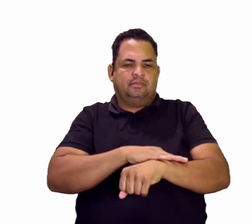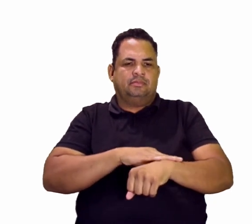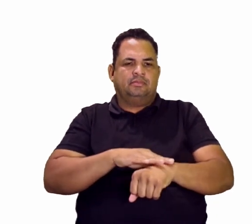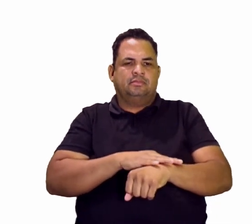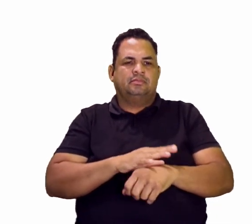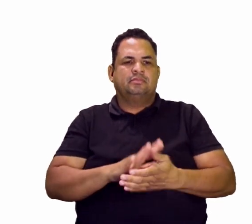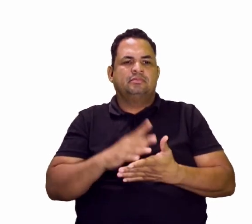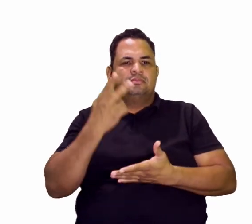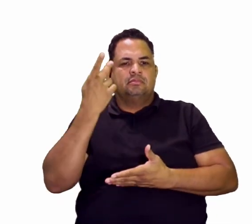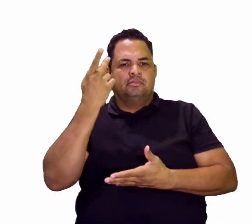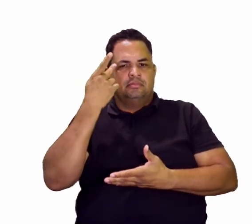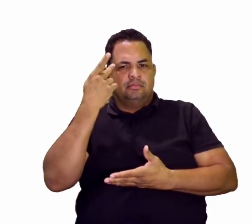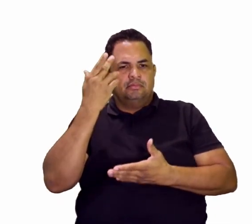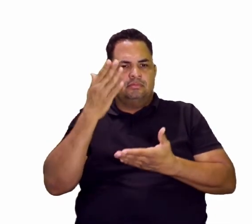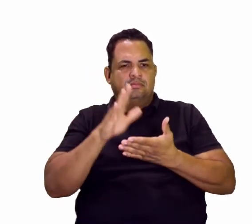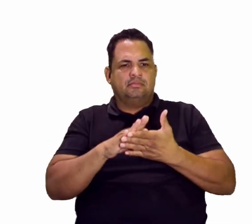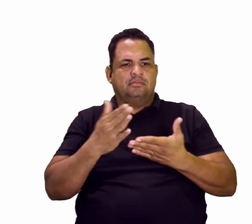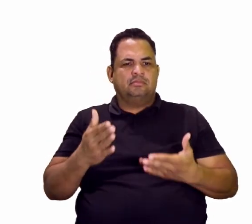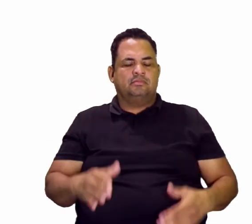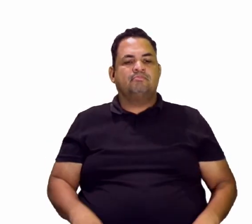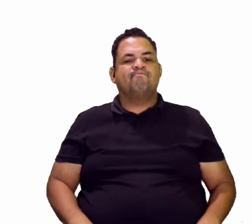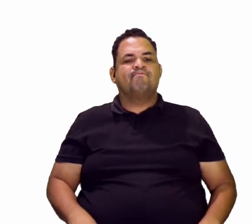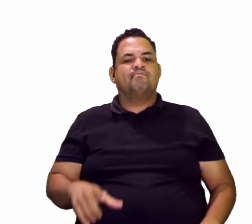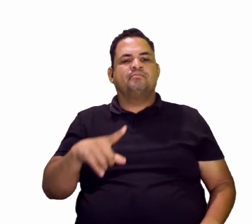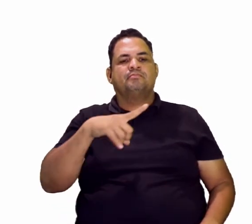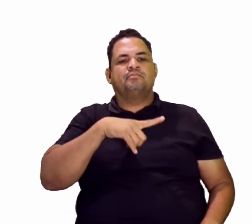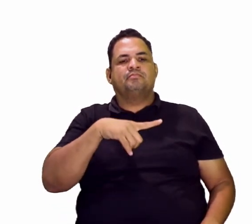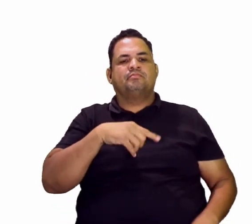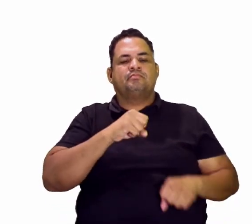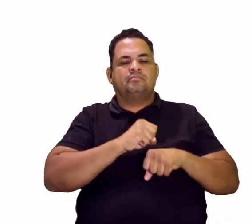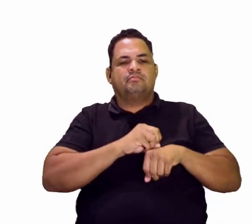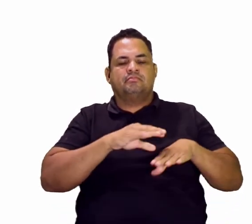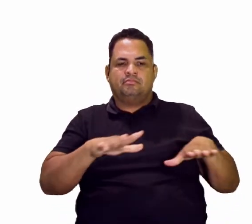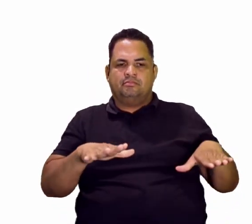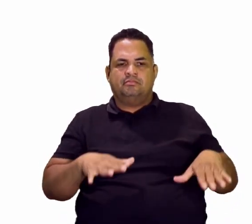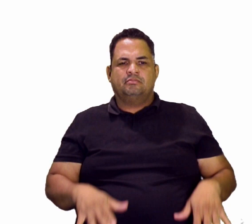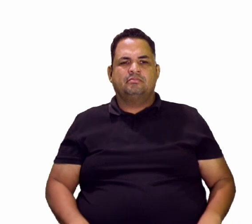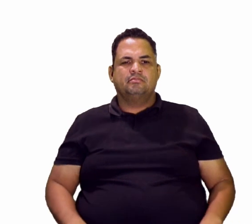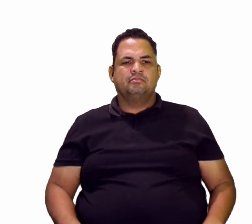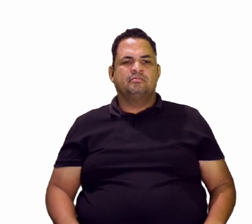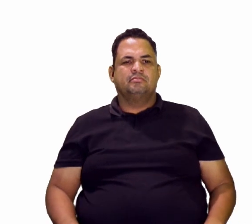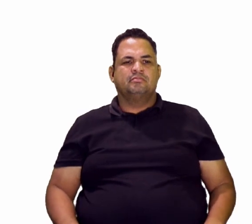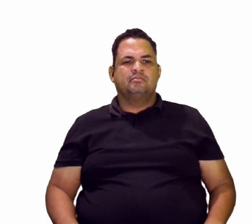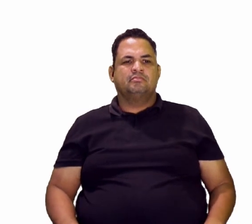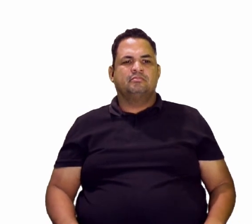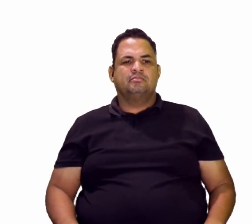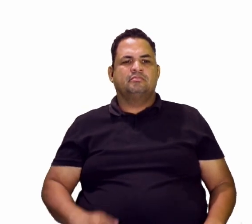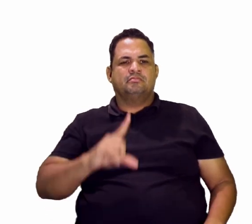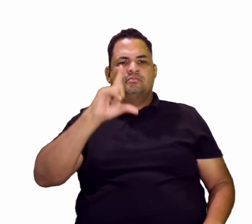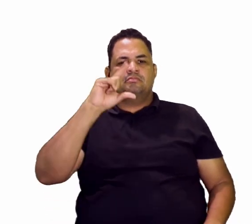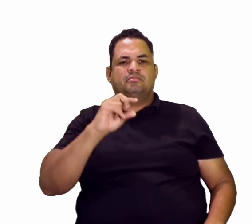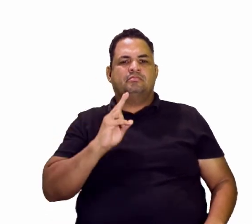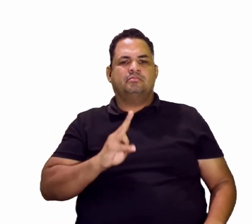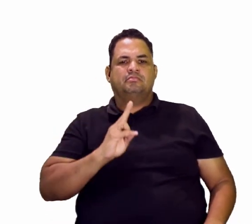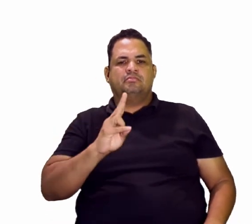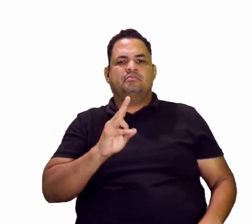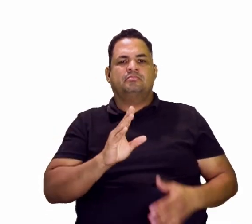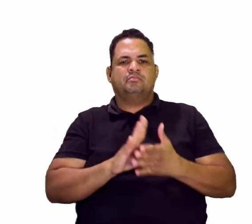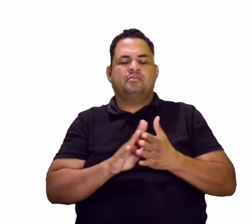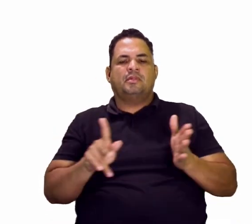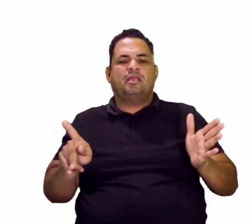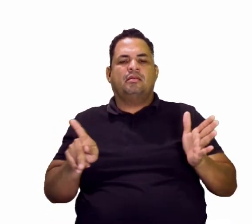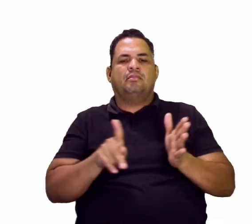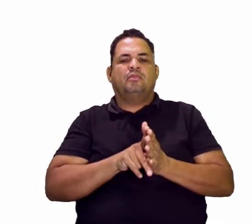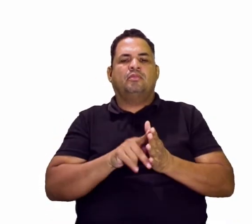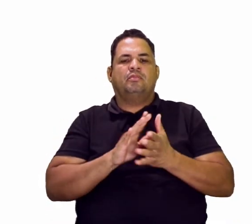Normalmente você vai ter um agente transmissor aí, tá? Reduzir o processo de